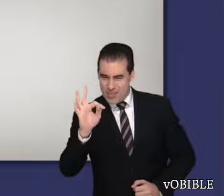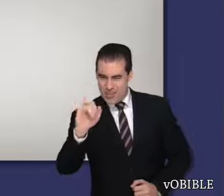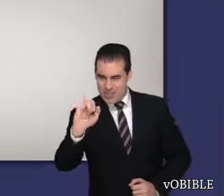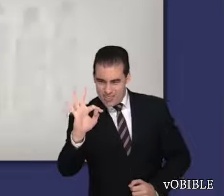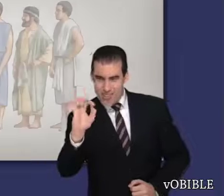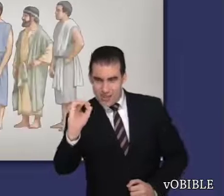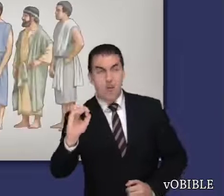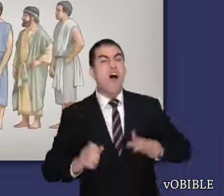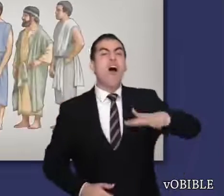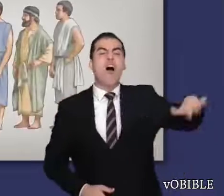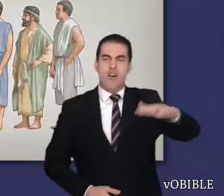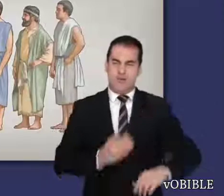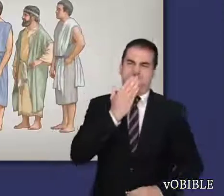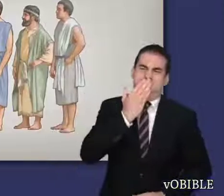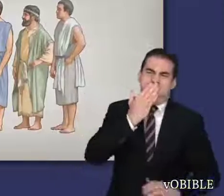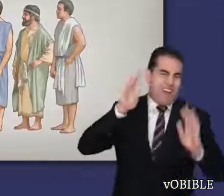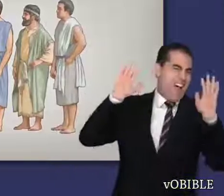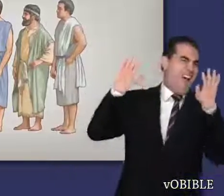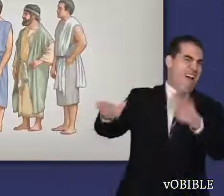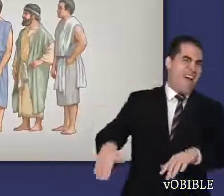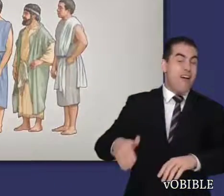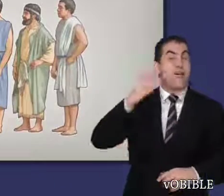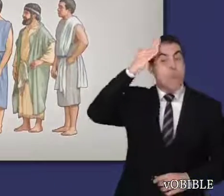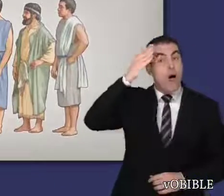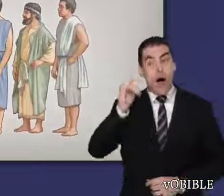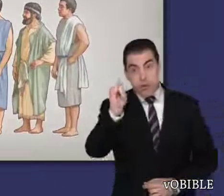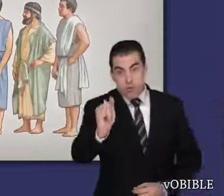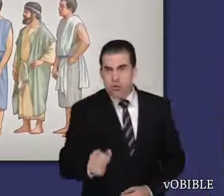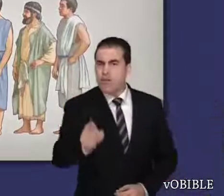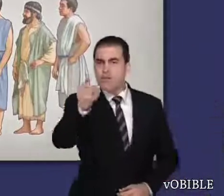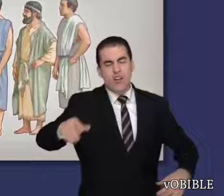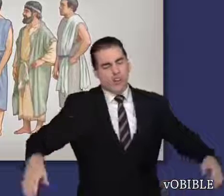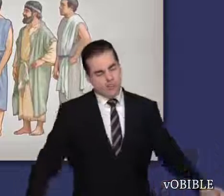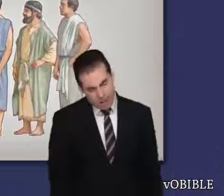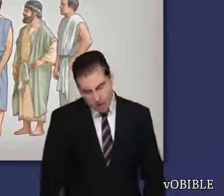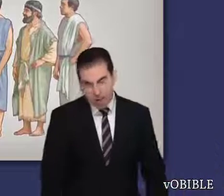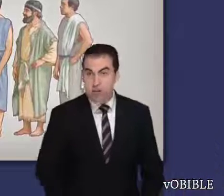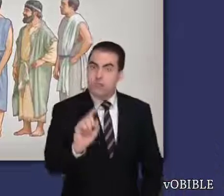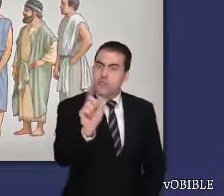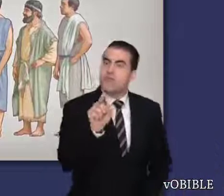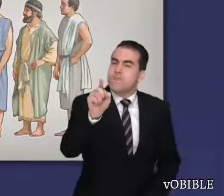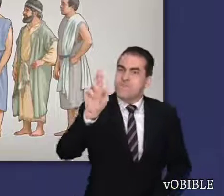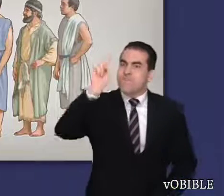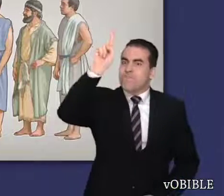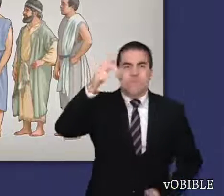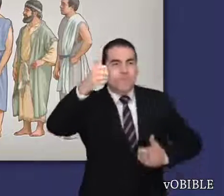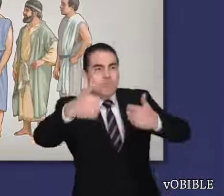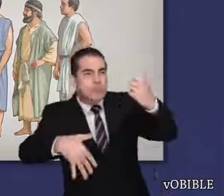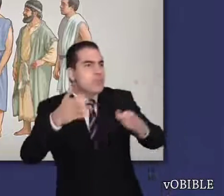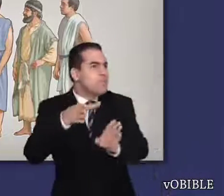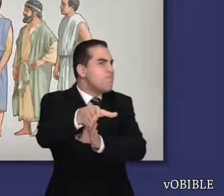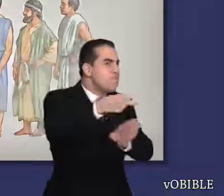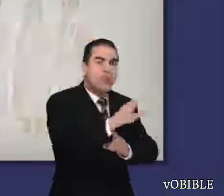Para encorajar Tito, Paulo diz para ele falar e agir com plena autoridade e não deixar ninguém o menosprezar.